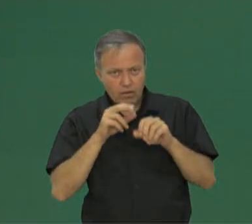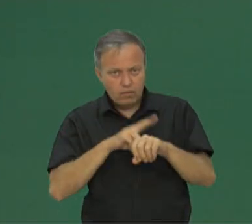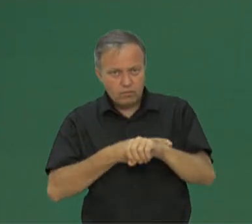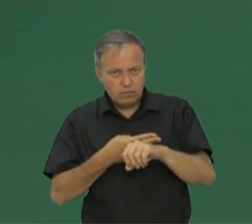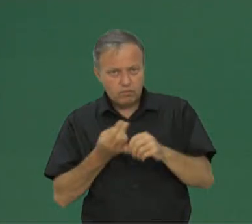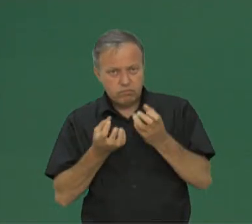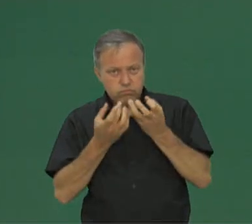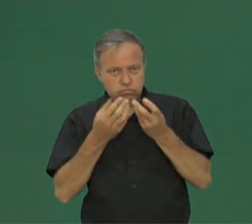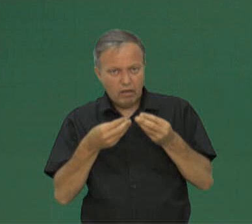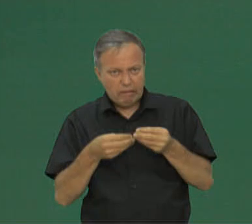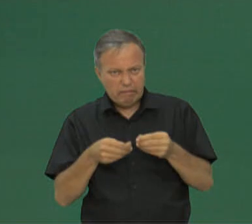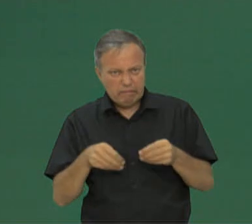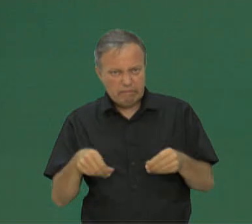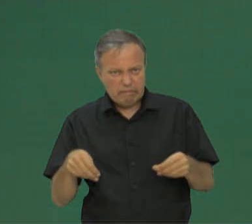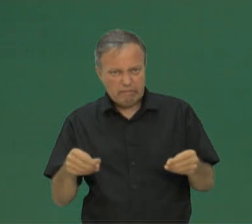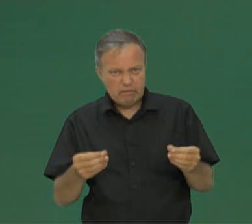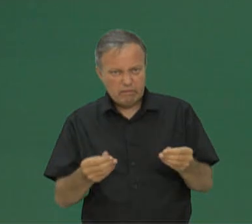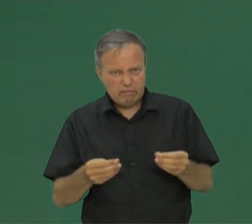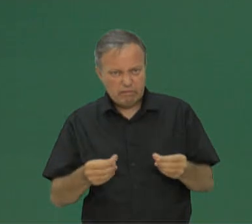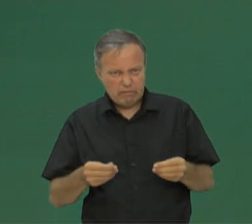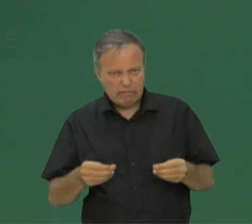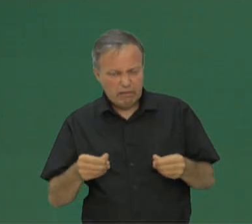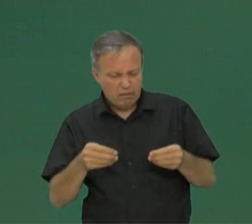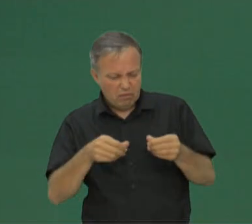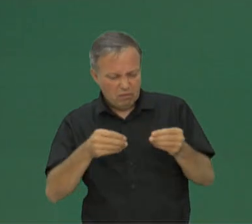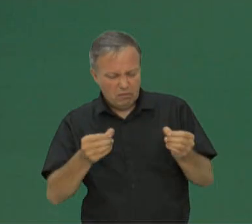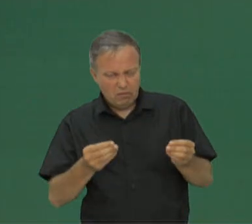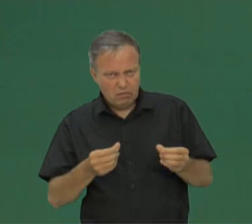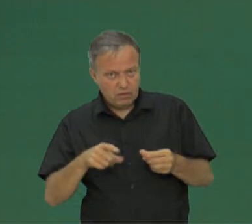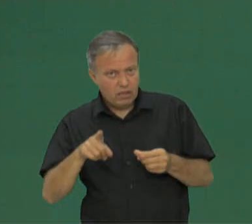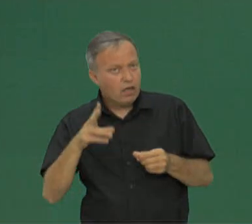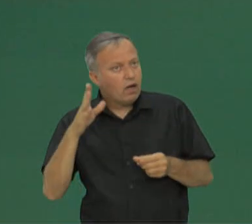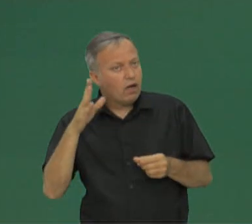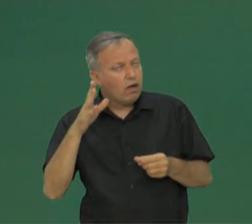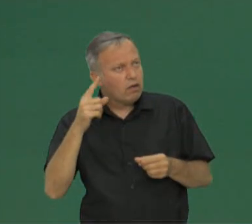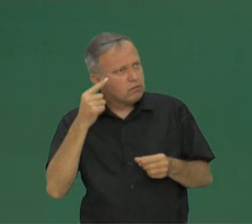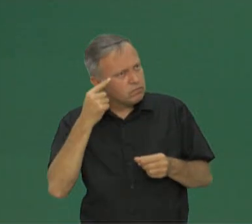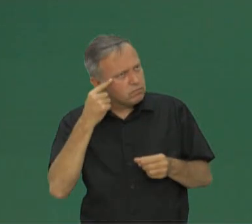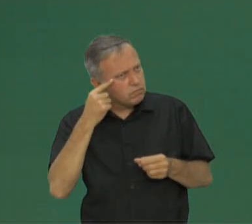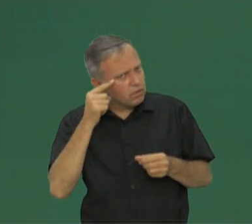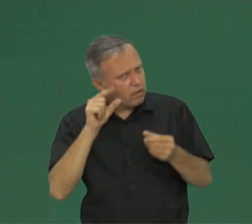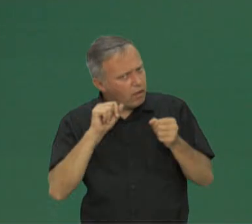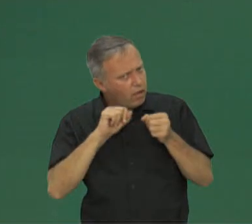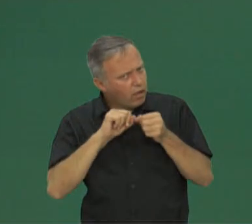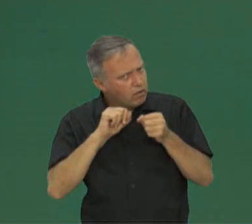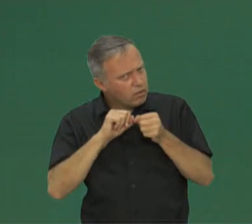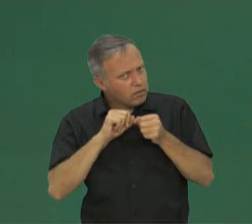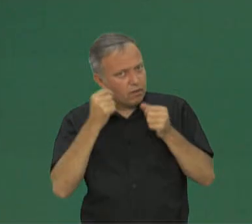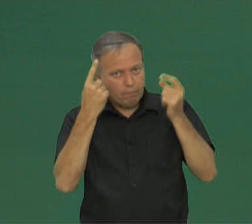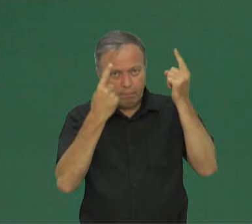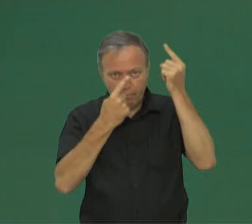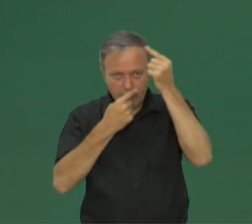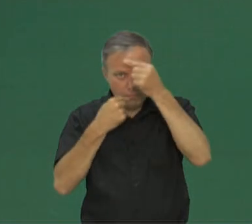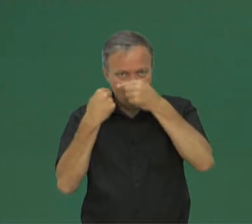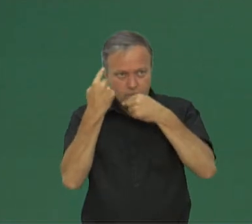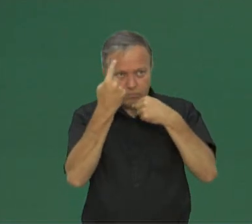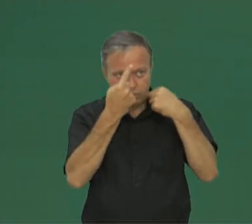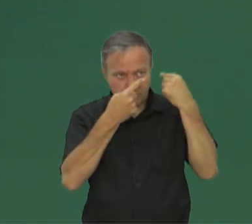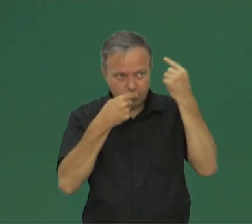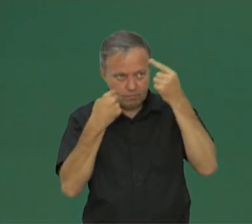e feito ali todo o rosto, né? Da pessoa que está sendo representada,